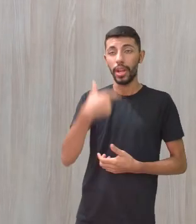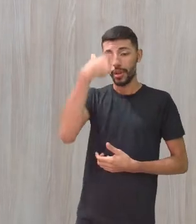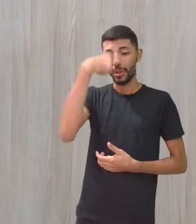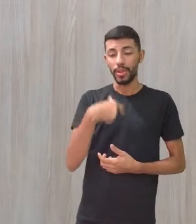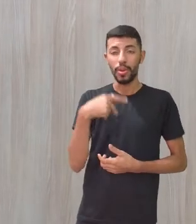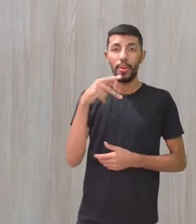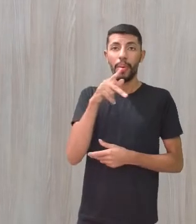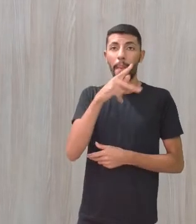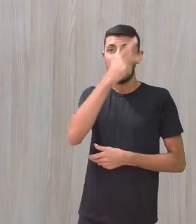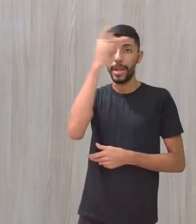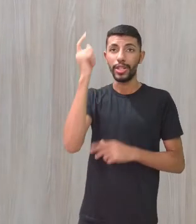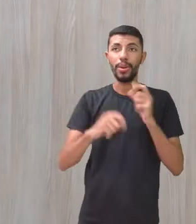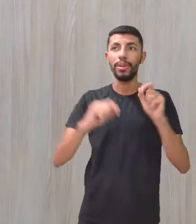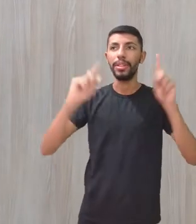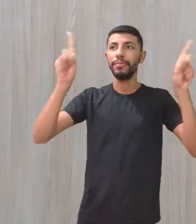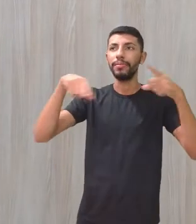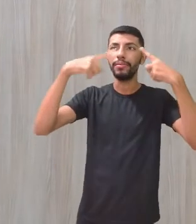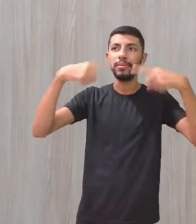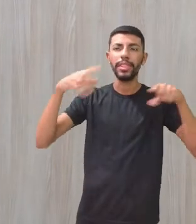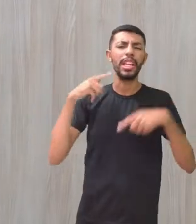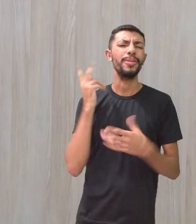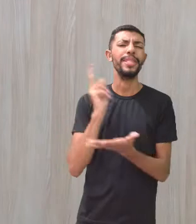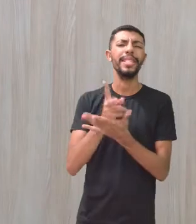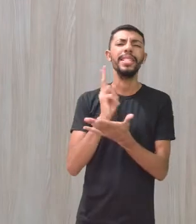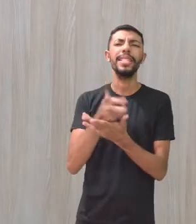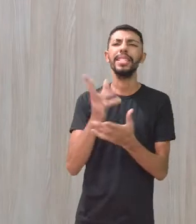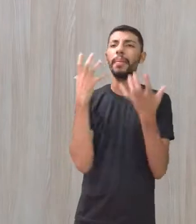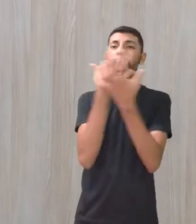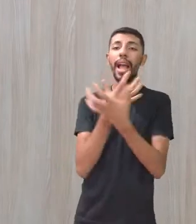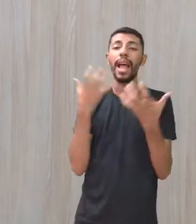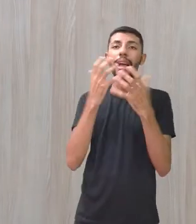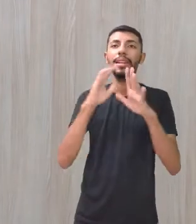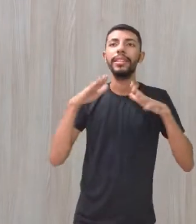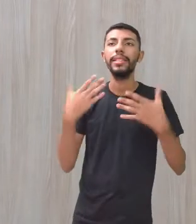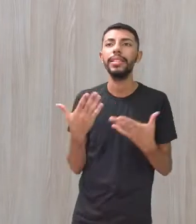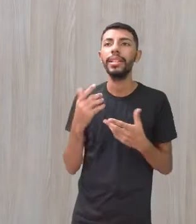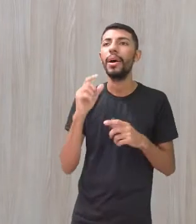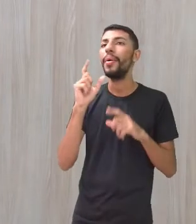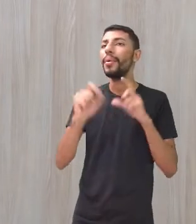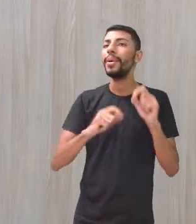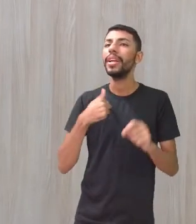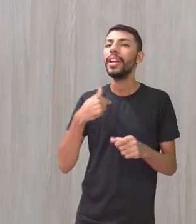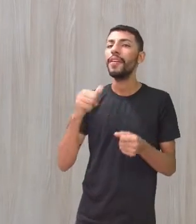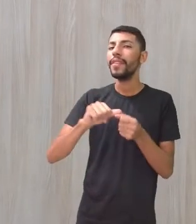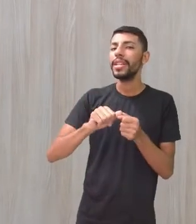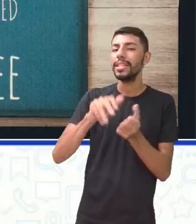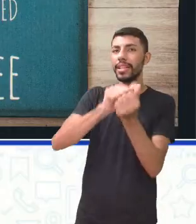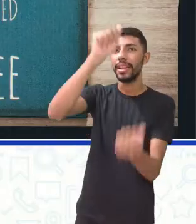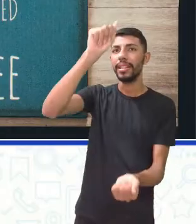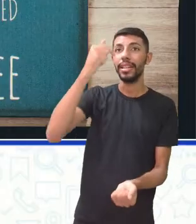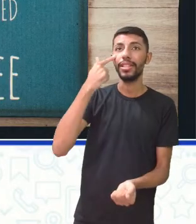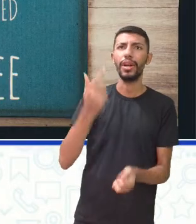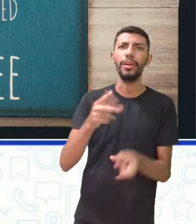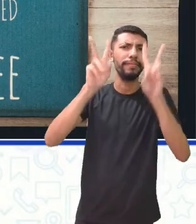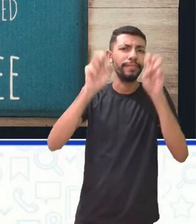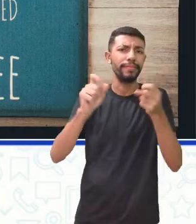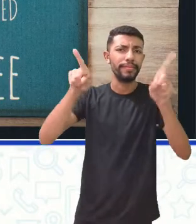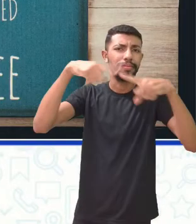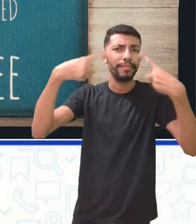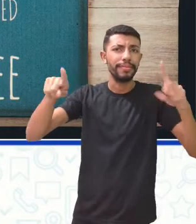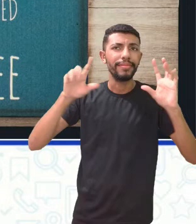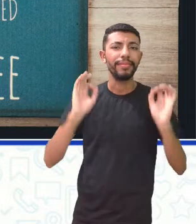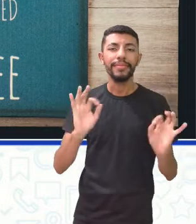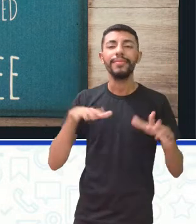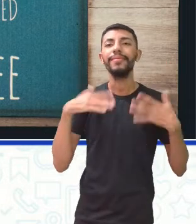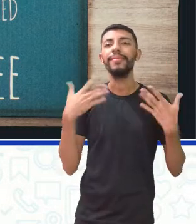Sim, Passo o sim. dia cantando. Então, sobre o que eu faria um cartaz? Sobre música, Sobre música. né, não? Ó, vamos